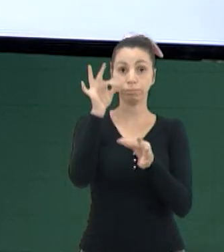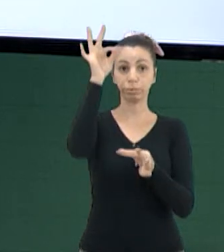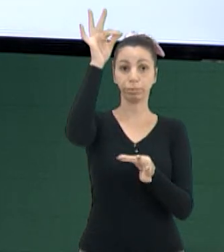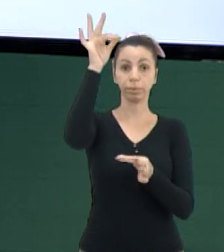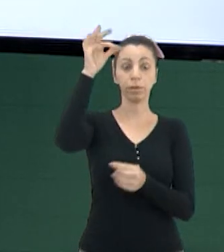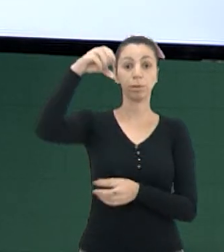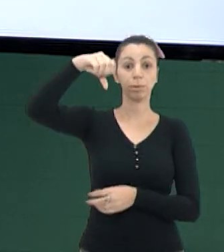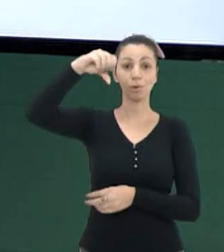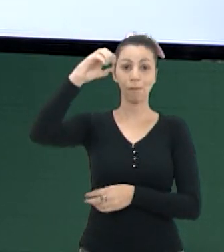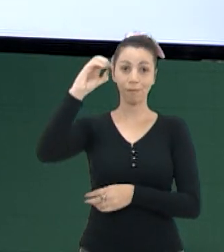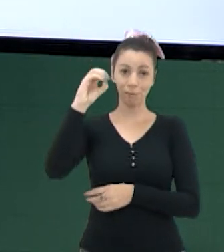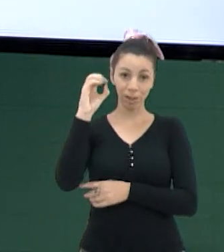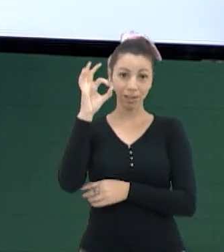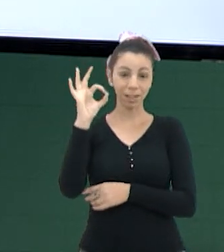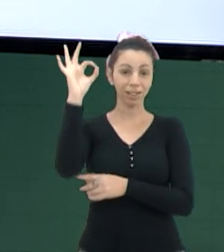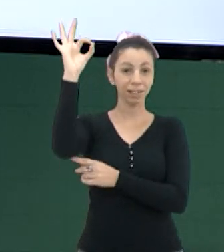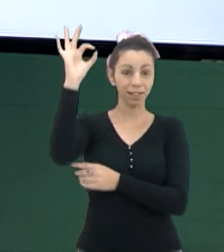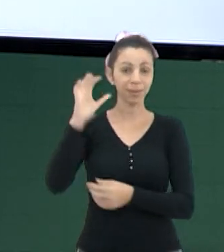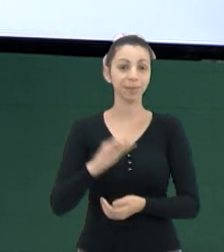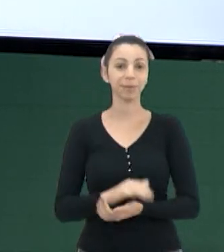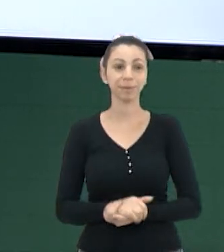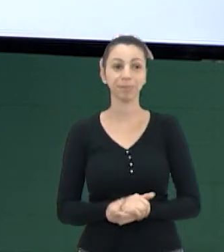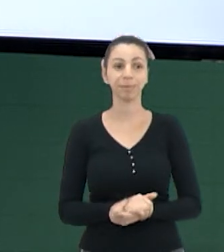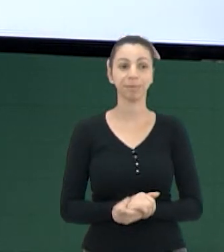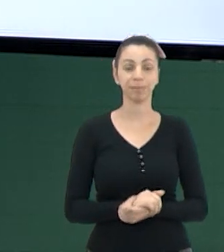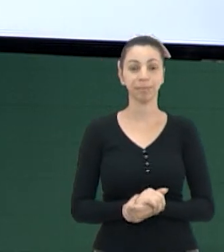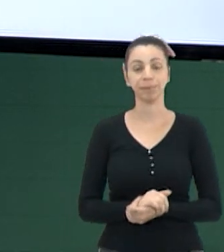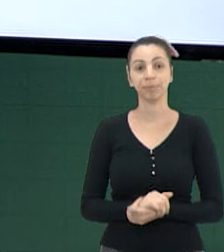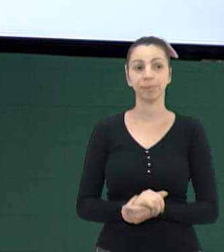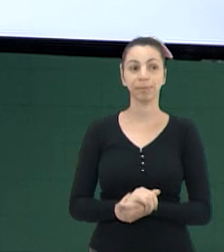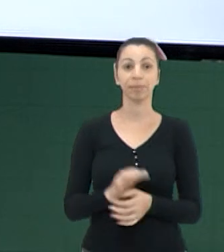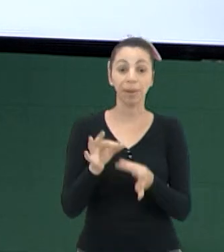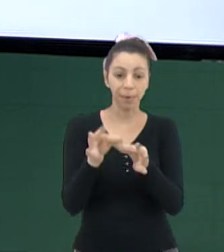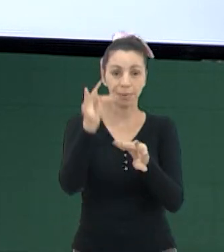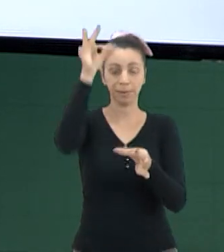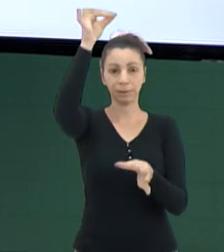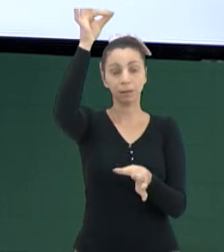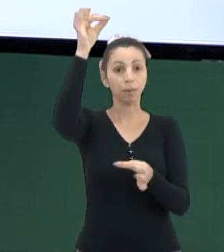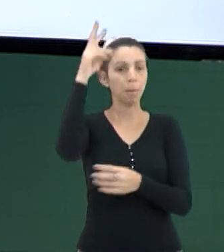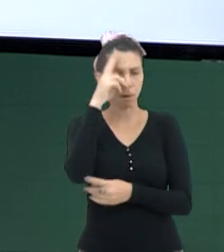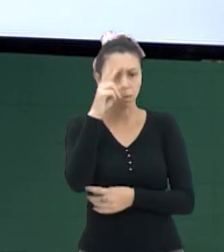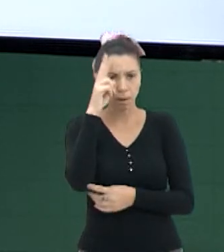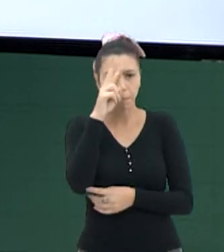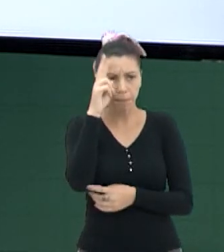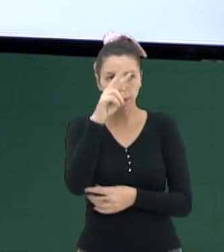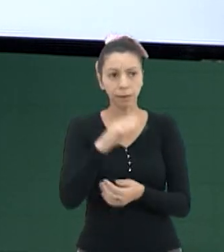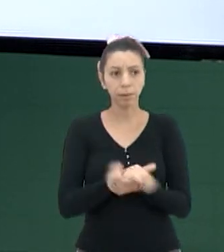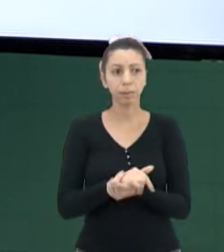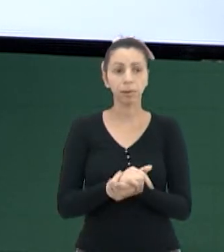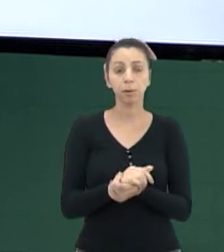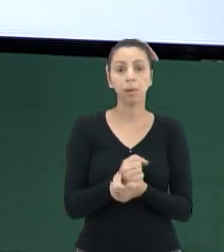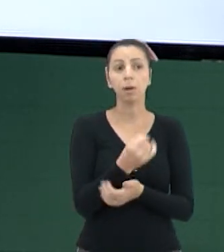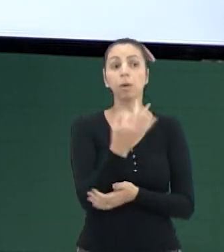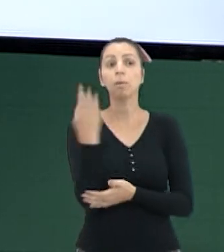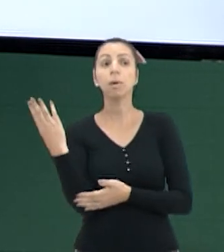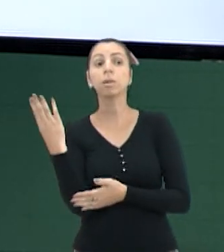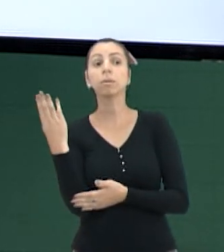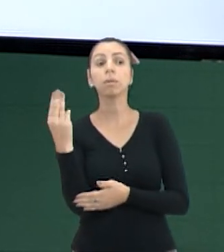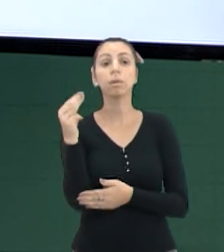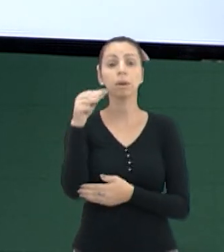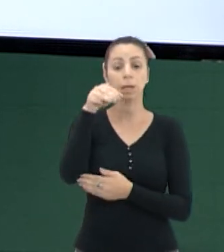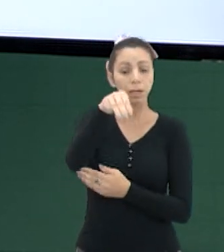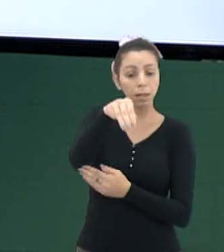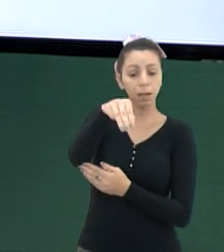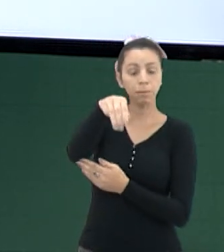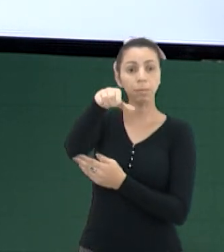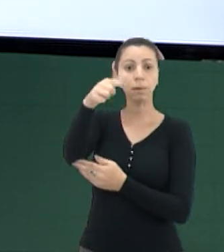com a altura, ele vai formar um ângulo de 90 graus, né? Então vamos recordar. Quanto medirá o ângulo M2? Então